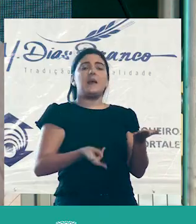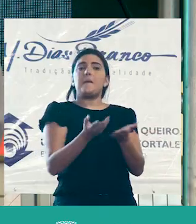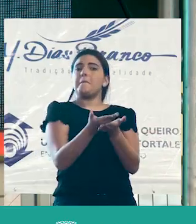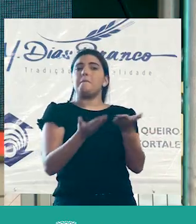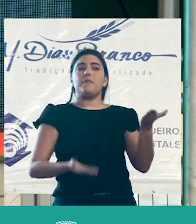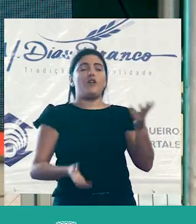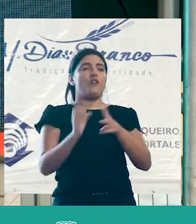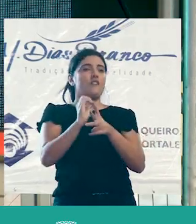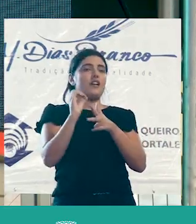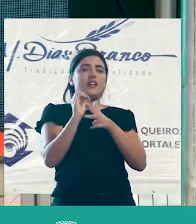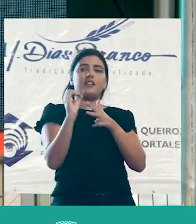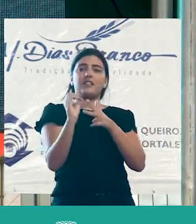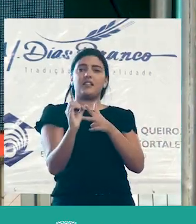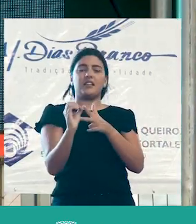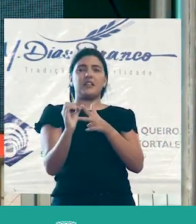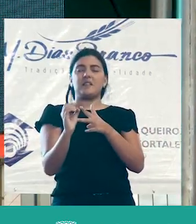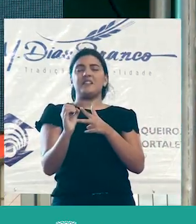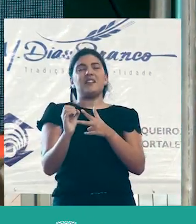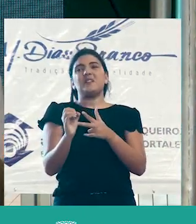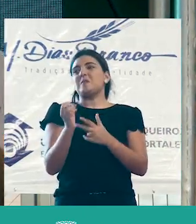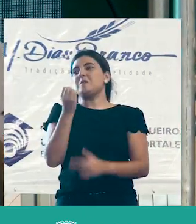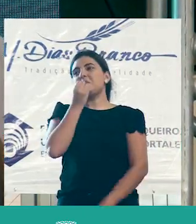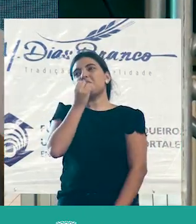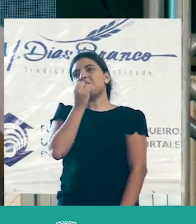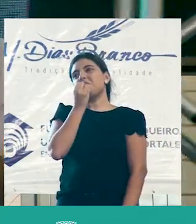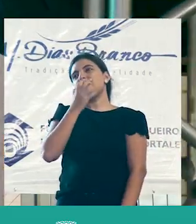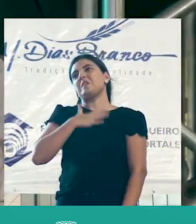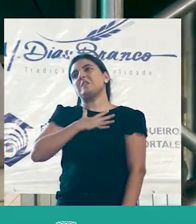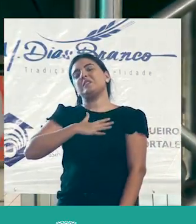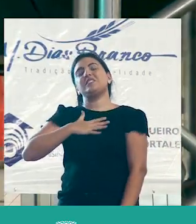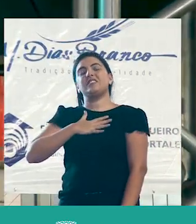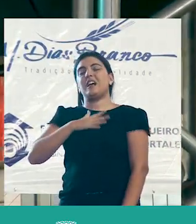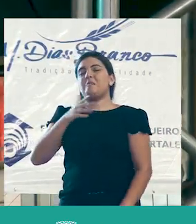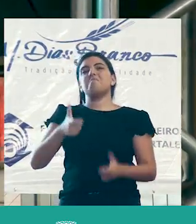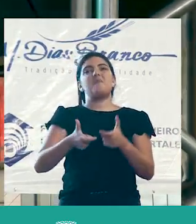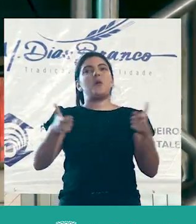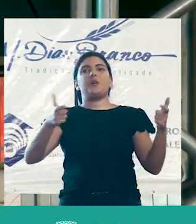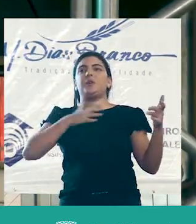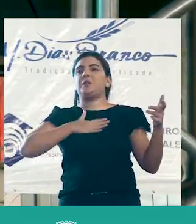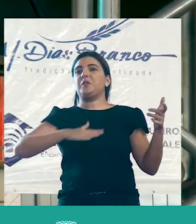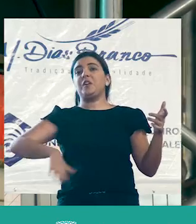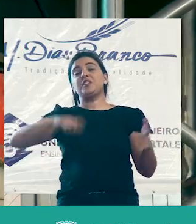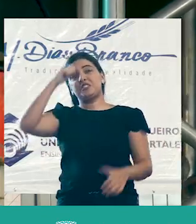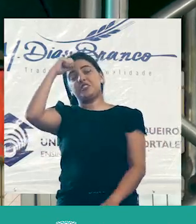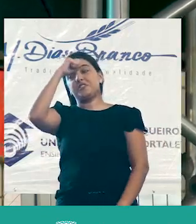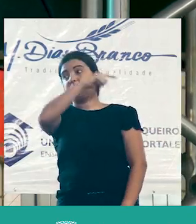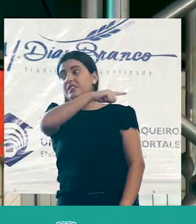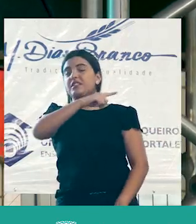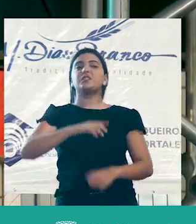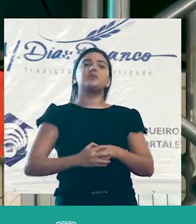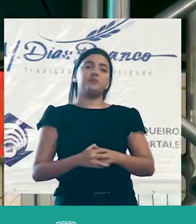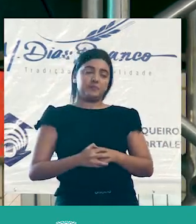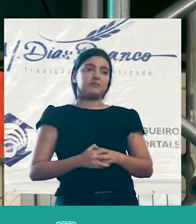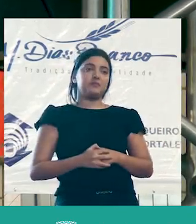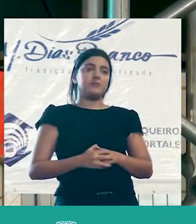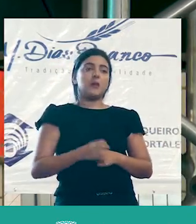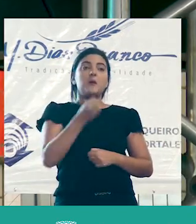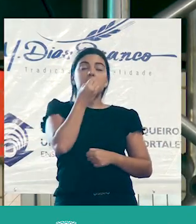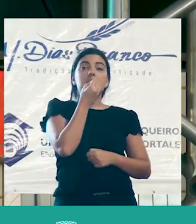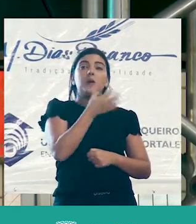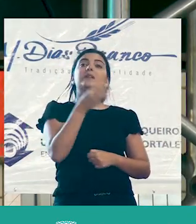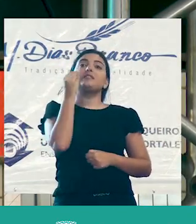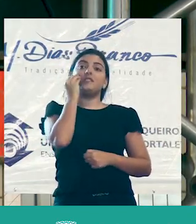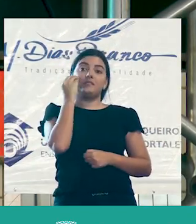lá na prova, não é o mais agradável de todos, tem muita gente que não gosta, acha difícil, mas vale a pena